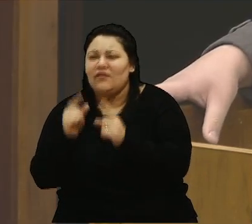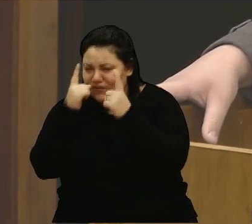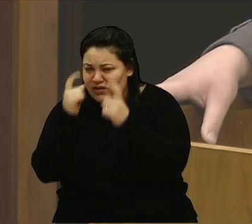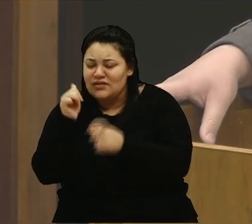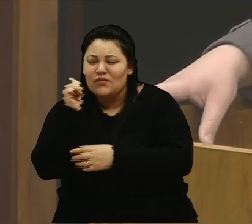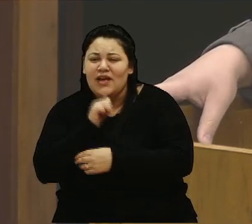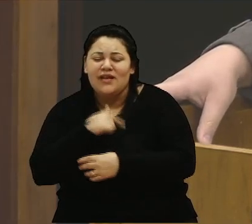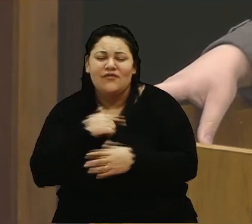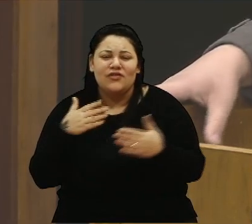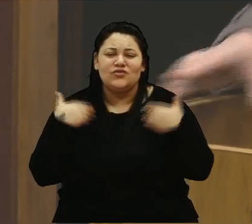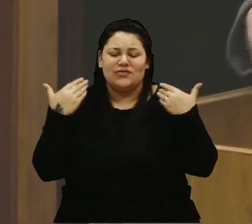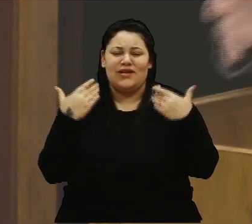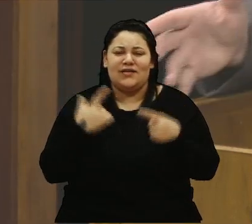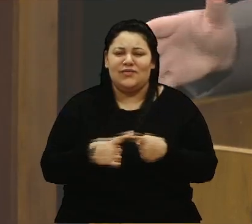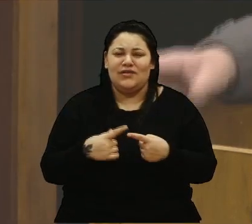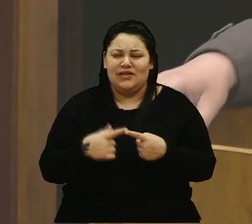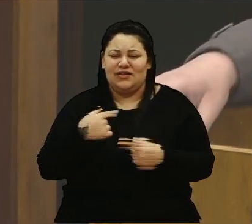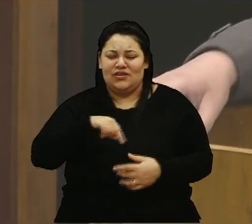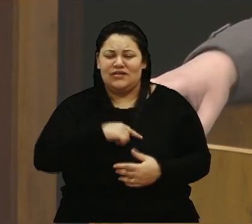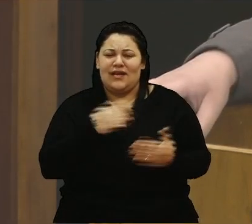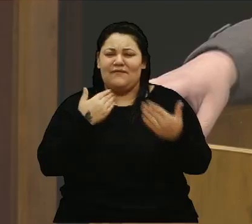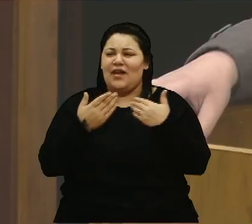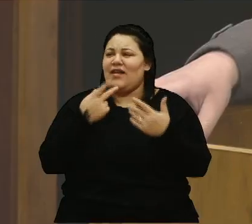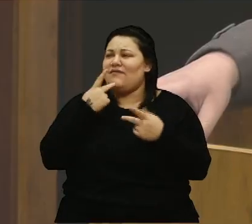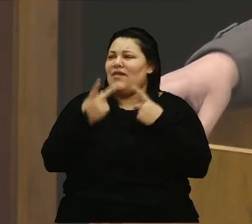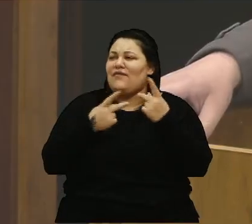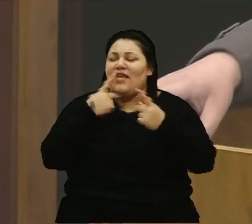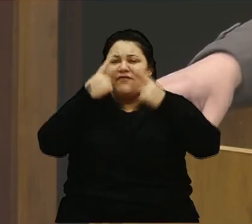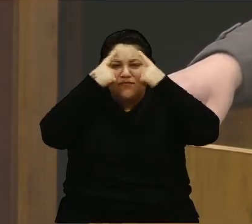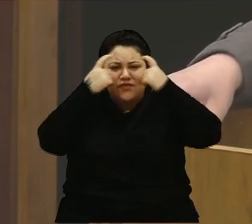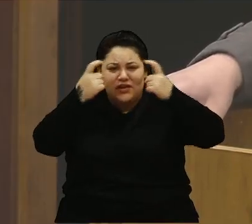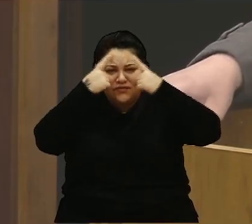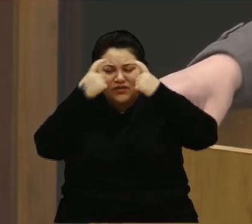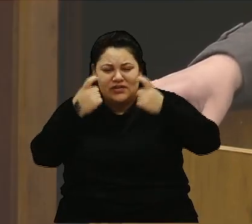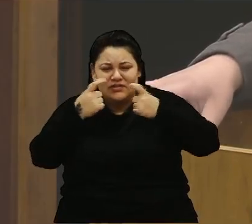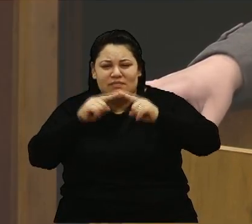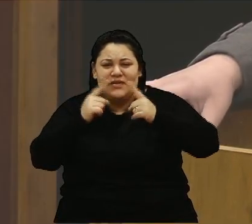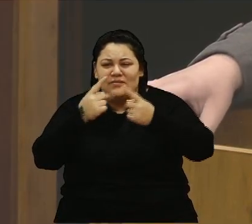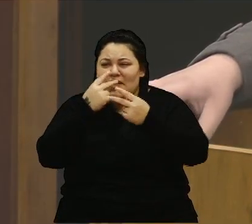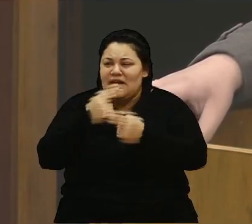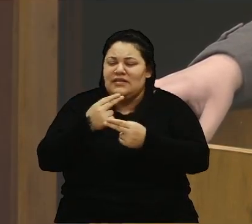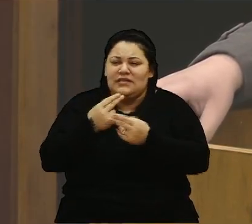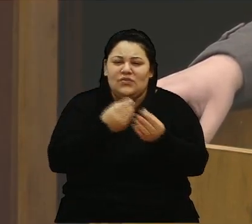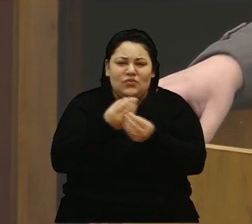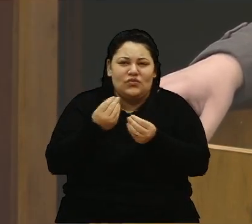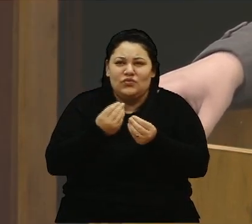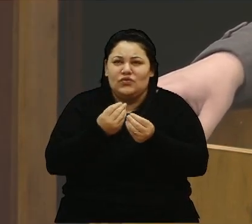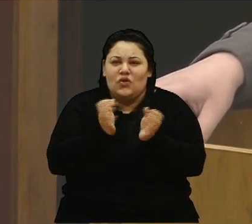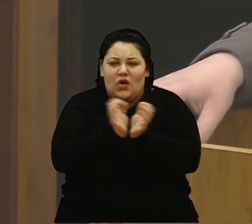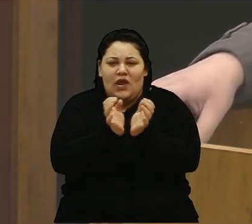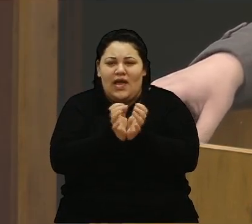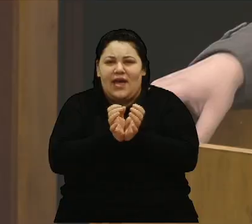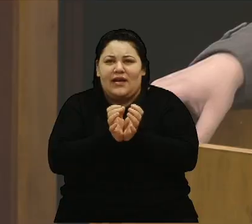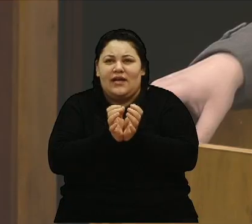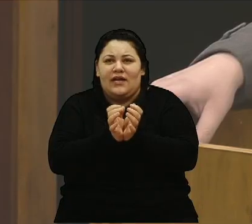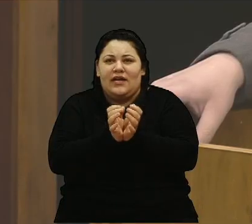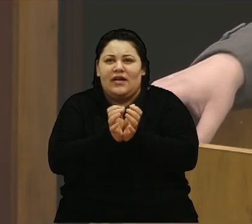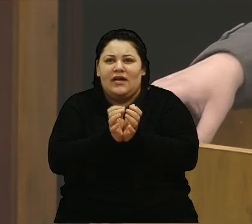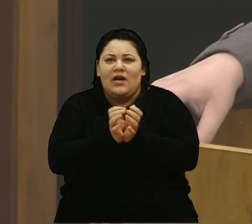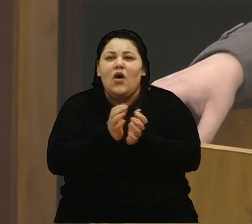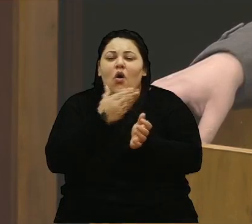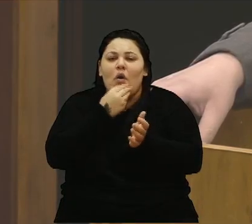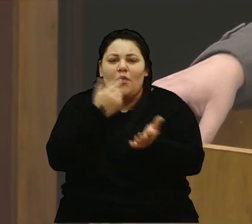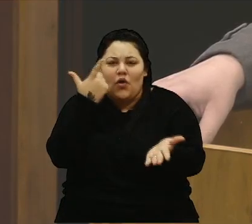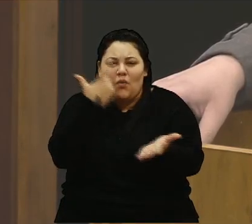assusta, porque a gente fala tanto em combater violência, e me parece que vários colegas homens aqui compraram a camiseta do Feminicídio Zero, que